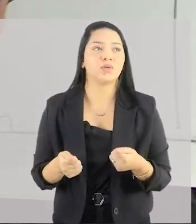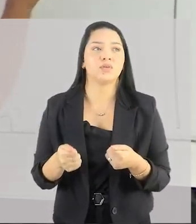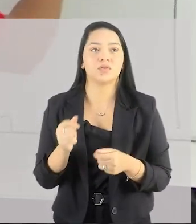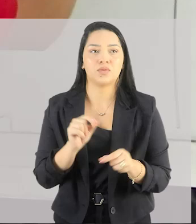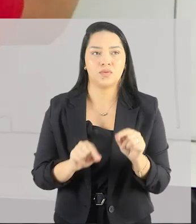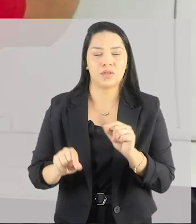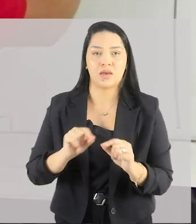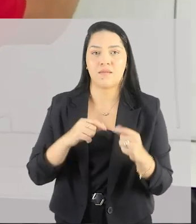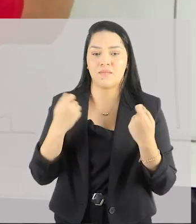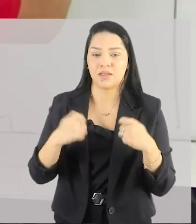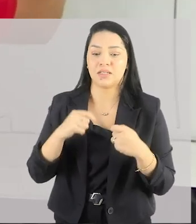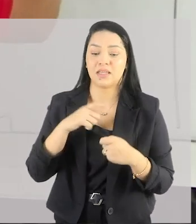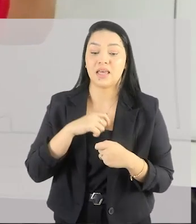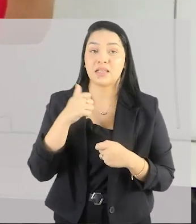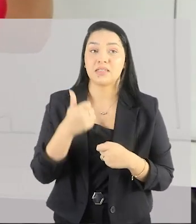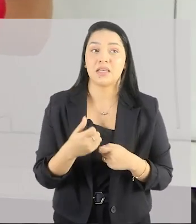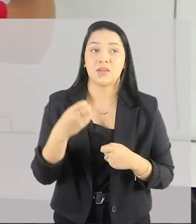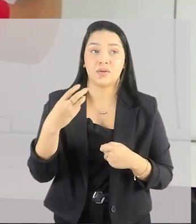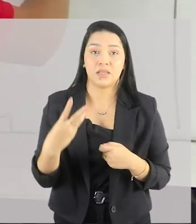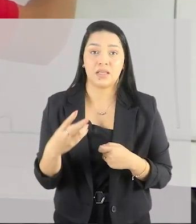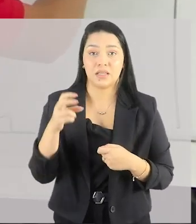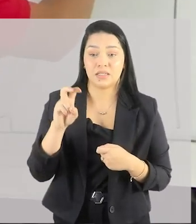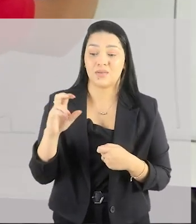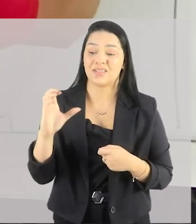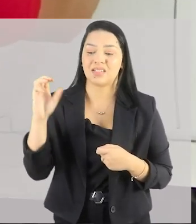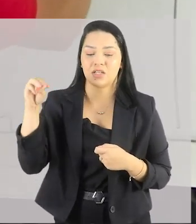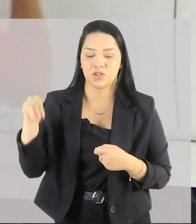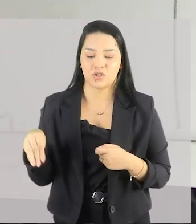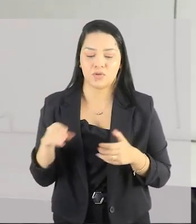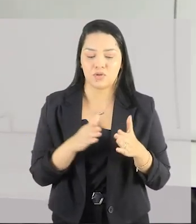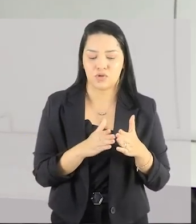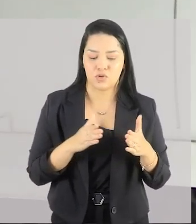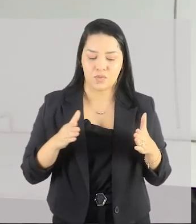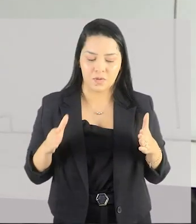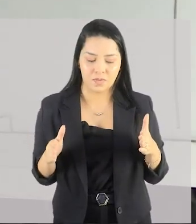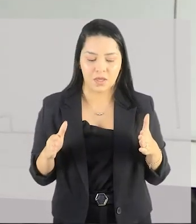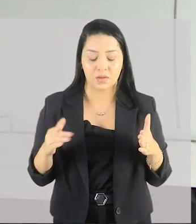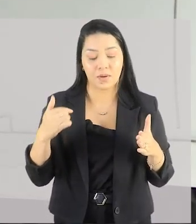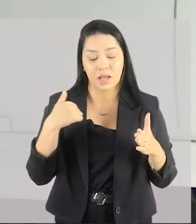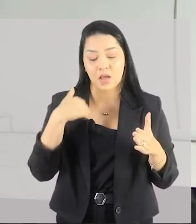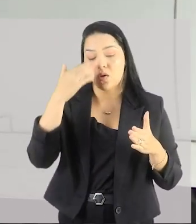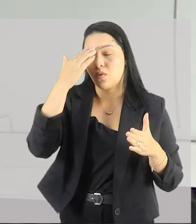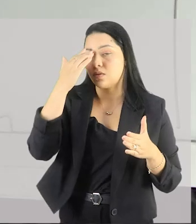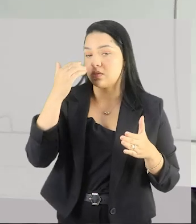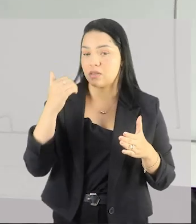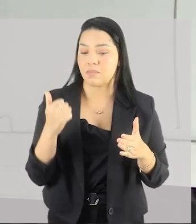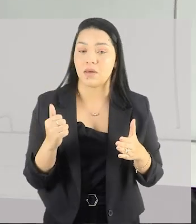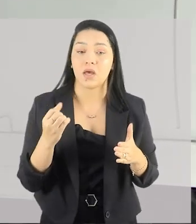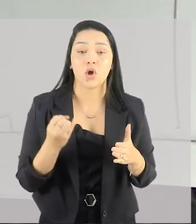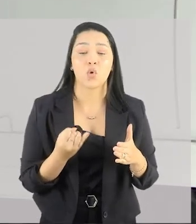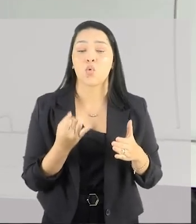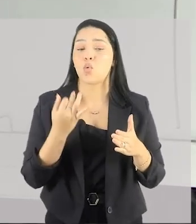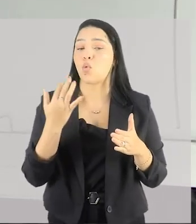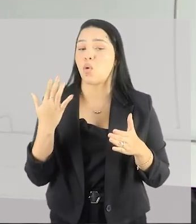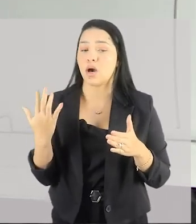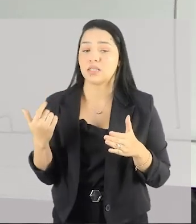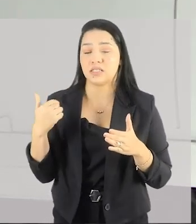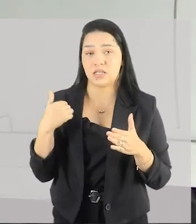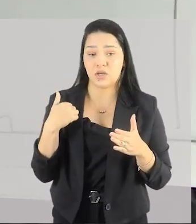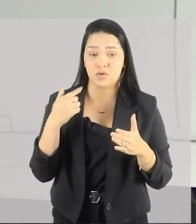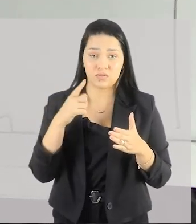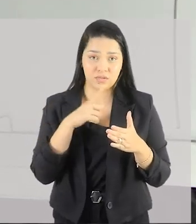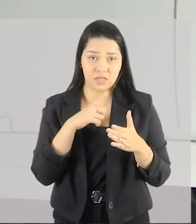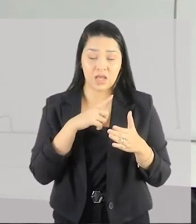elas têm que ter 135 centímetros de comprimento, para eu saber quantas tábuas eu vou